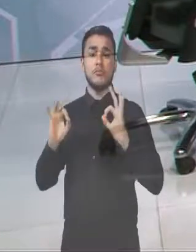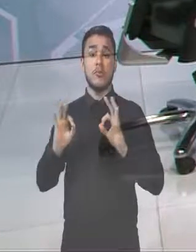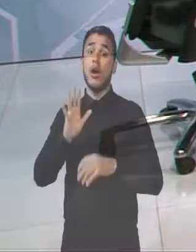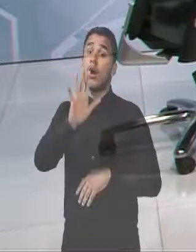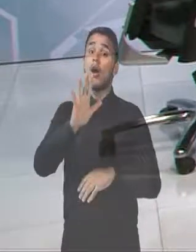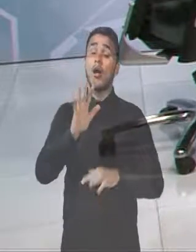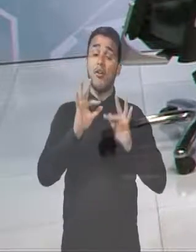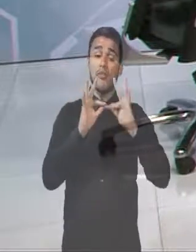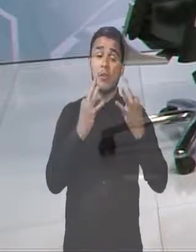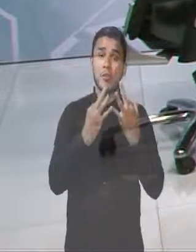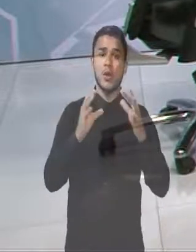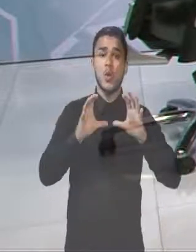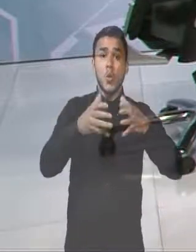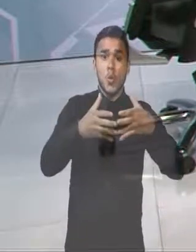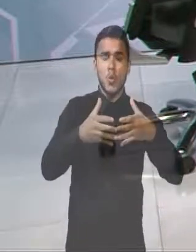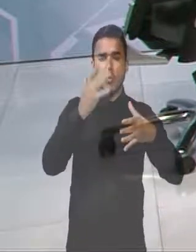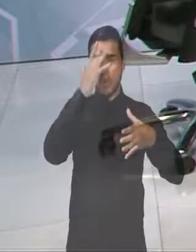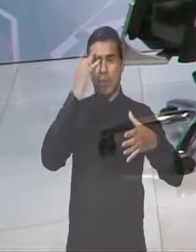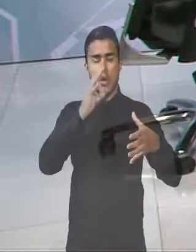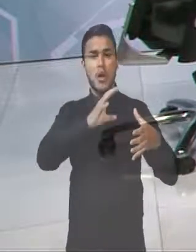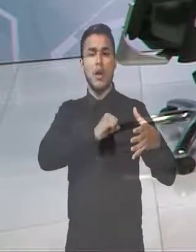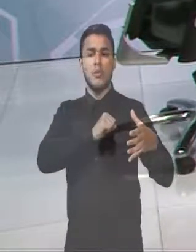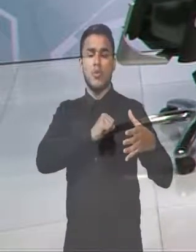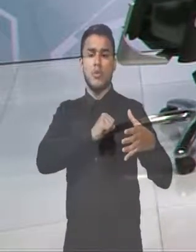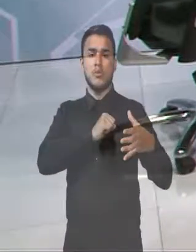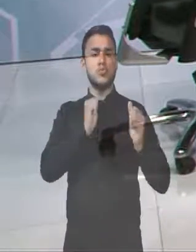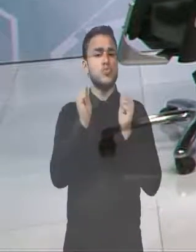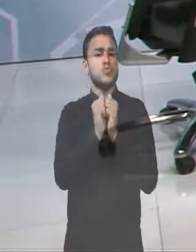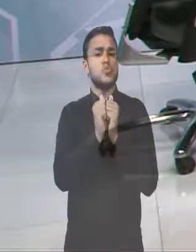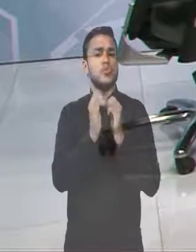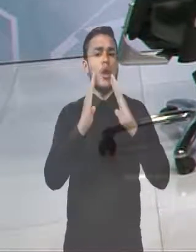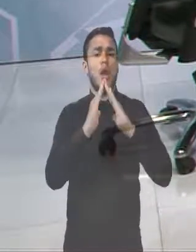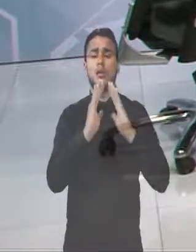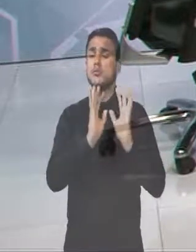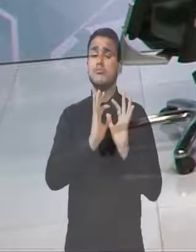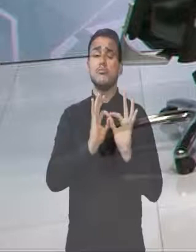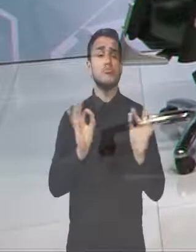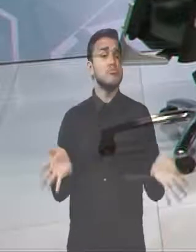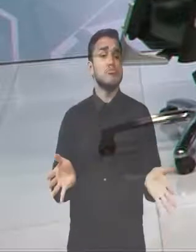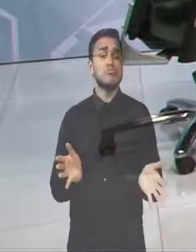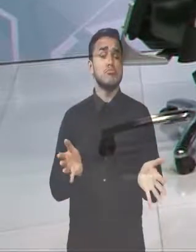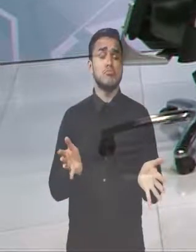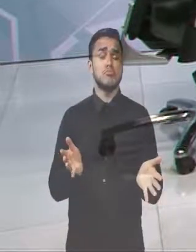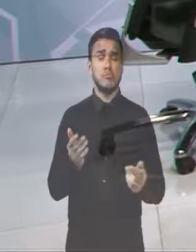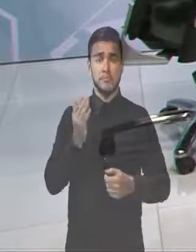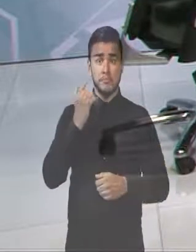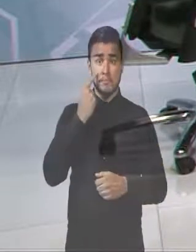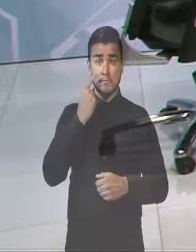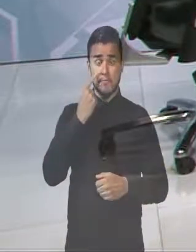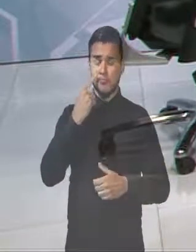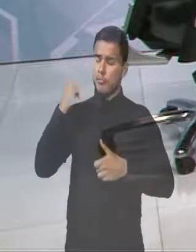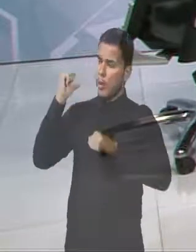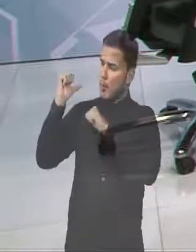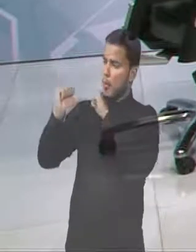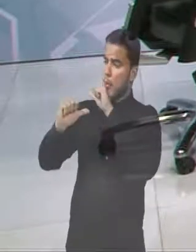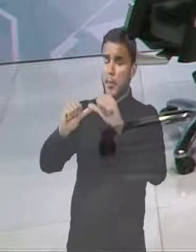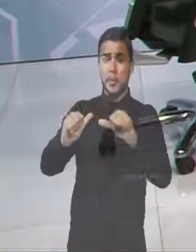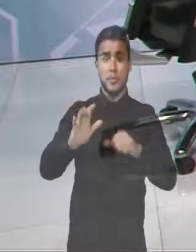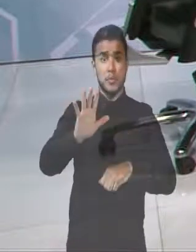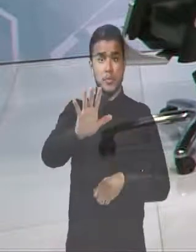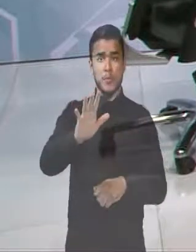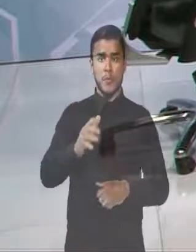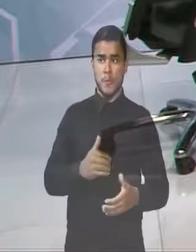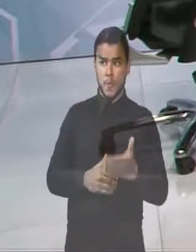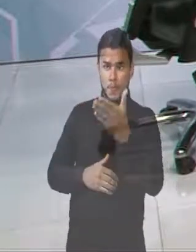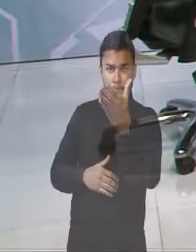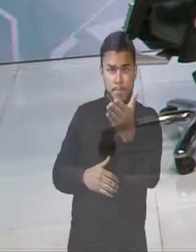junto. E não entremos mais em detalhes. Se você for olhar a transição etária, hoje eu posso dizer que o